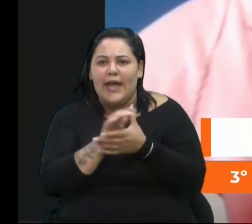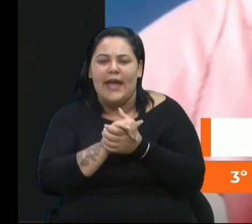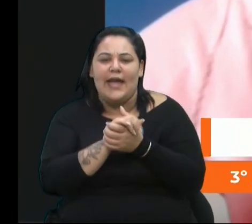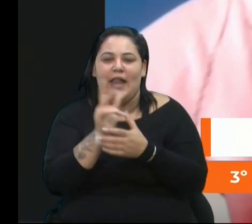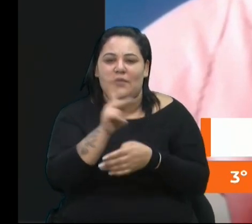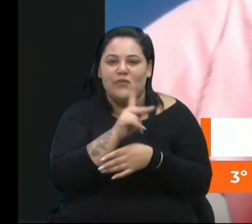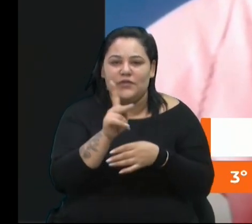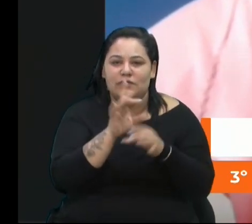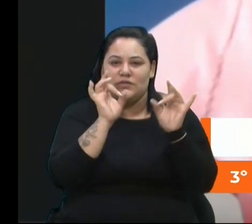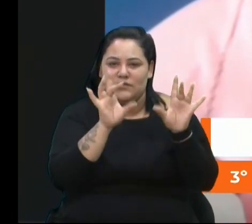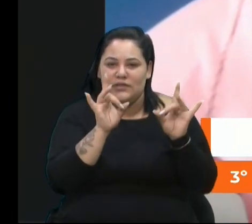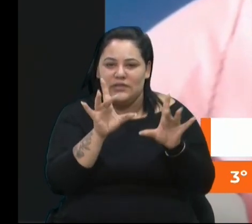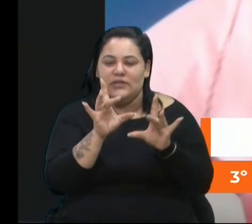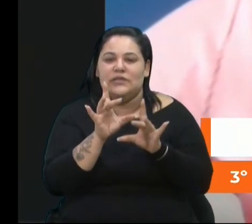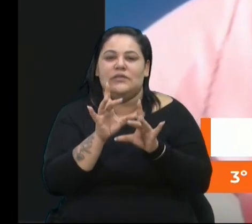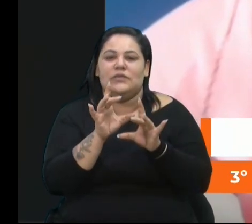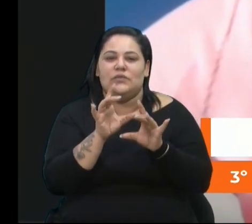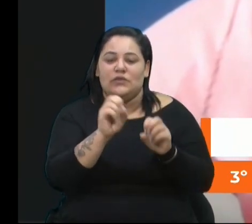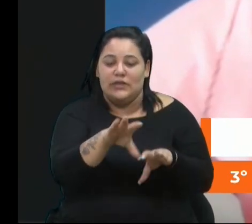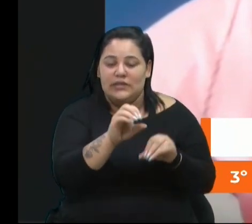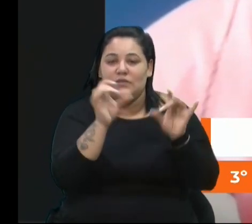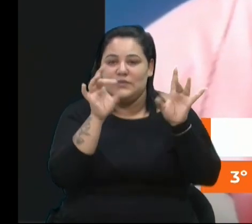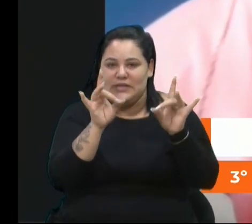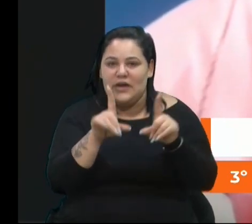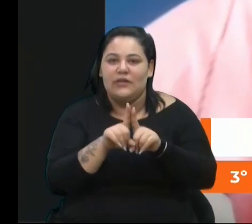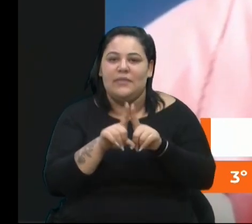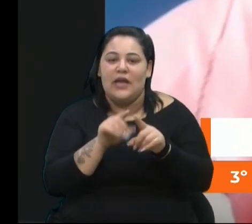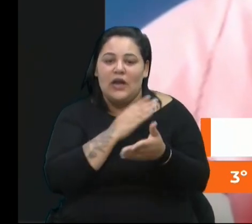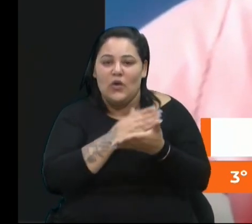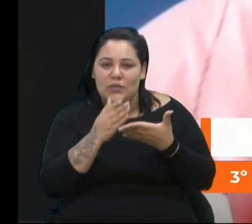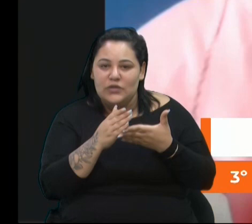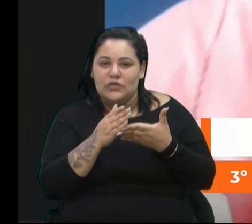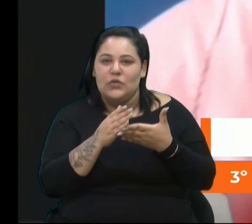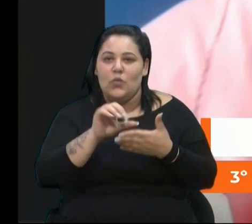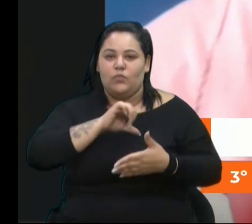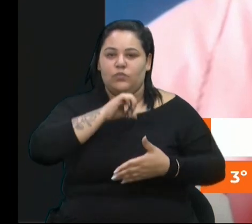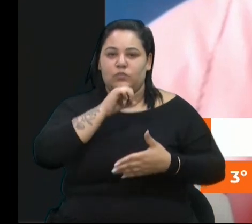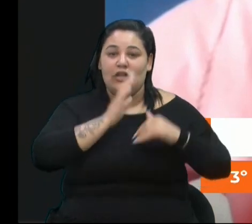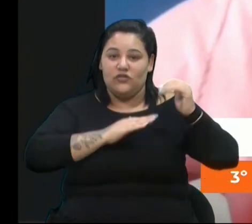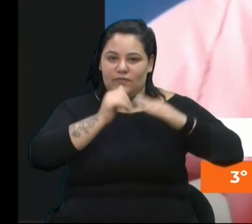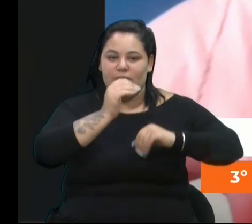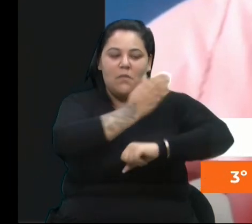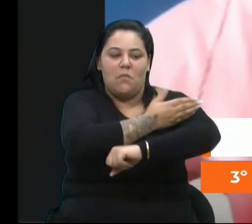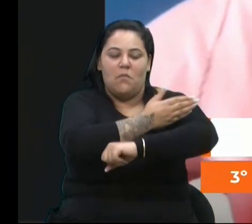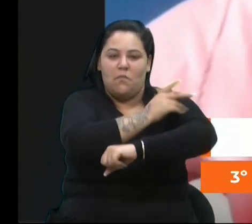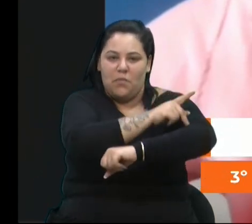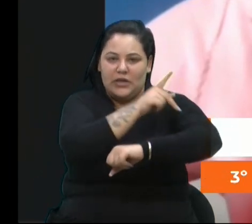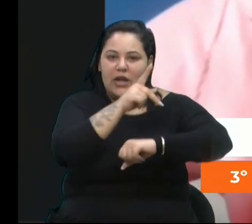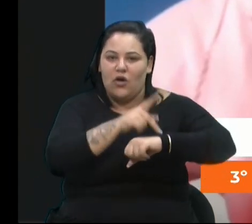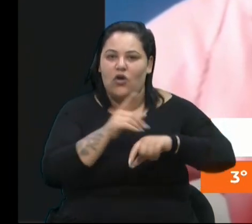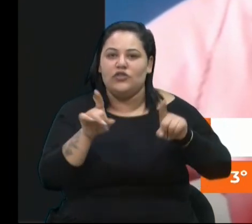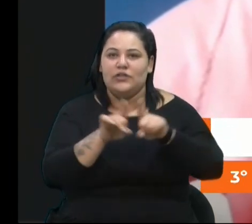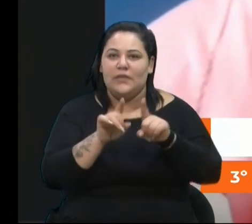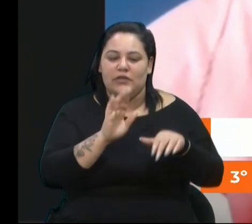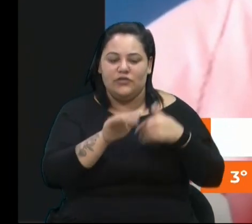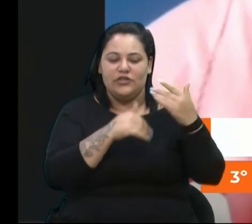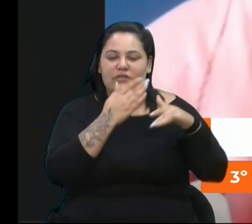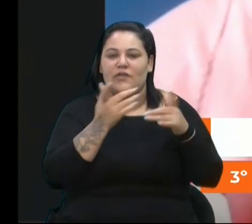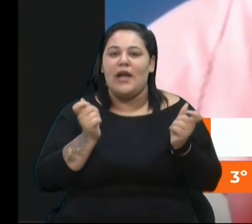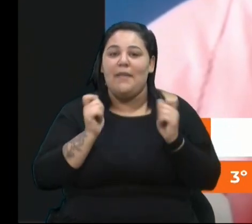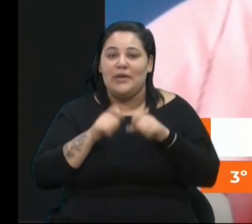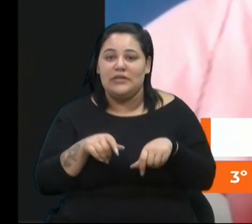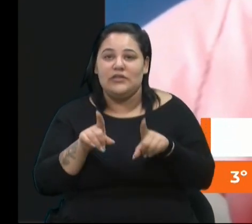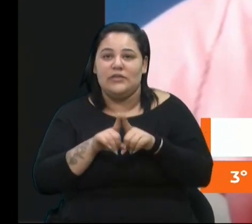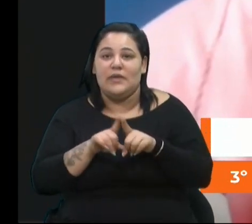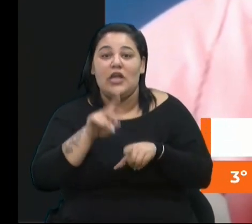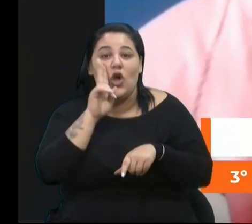de educação especial, que começaram a ação pedagógica, com triagens, identificação, desenvolvimento de